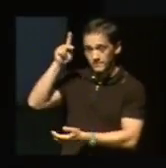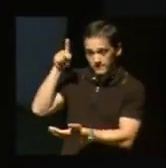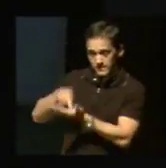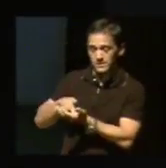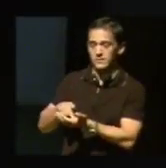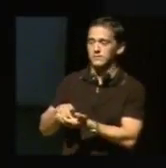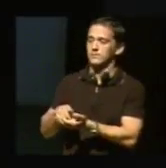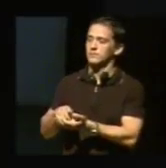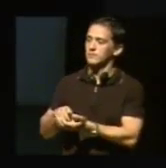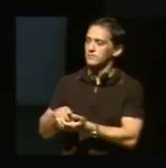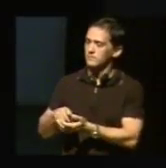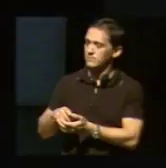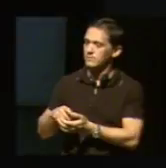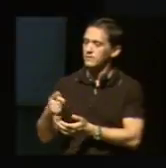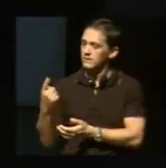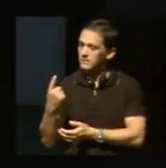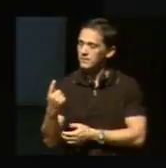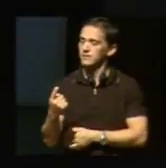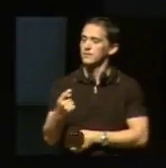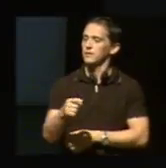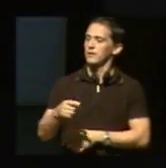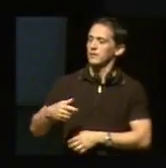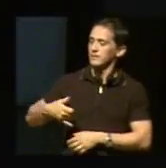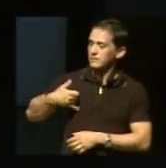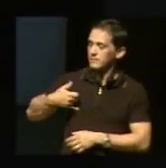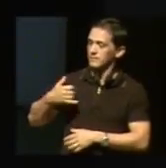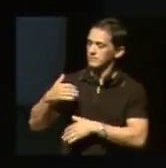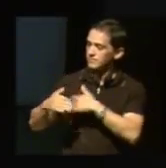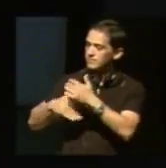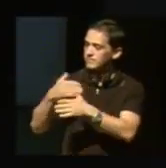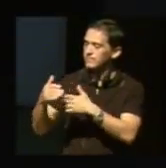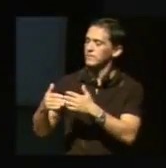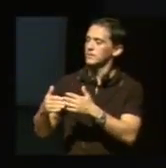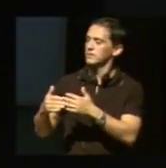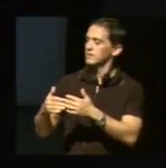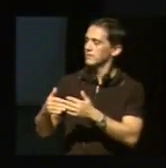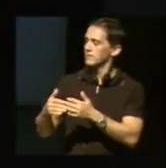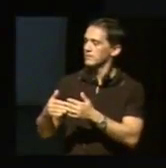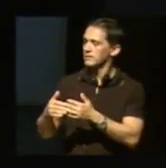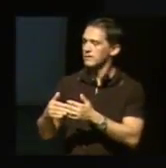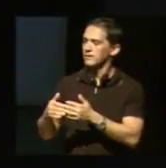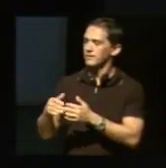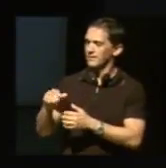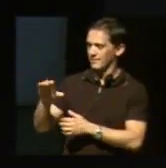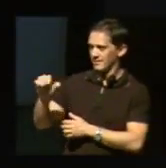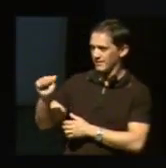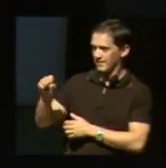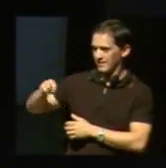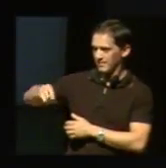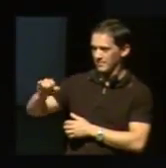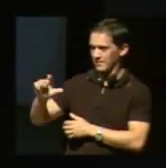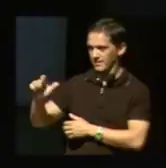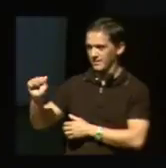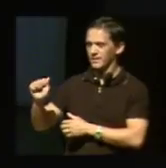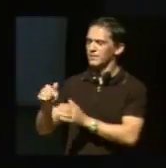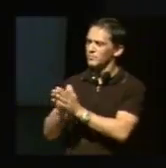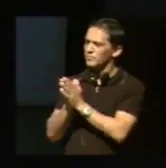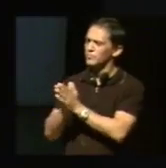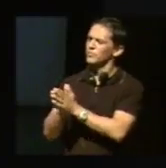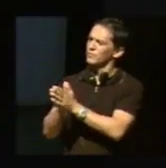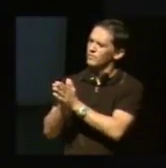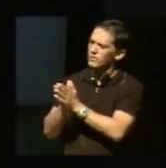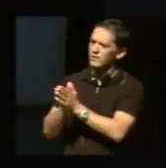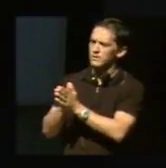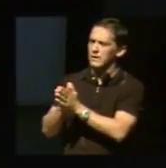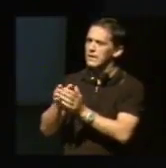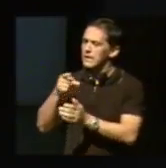de pessoas que chegaram numa certa idade ein gewisses Alter erreicht e a Camila pediu, pelo amor de Deus, que eu não falasse em asilo aqui. Dass ich hier